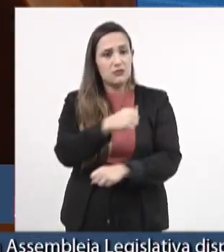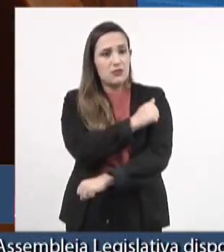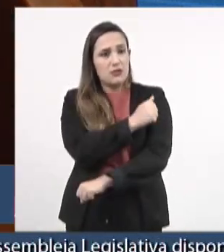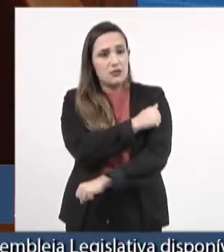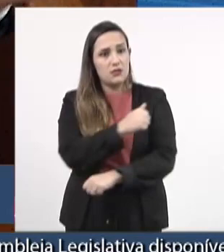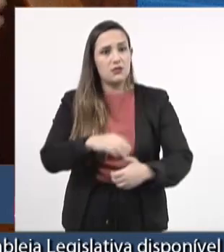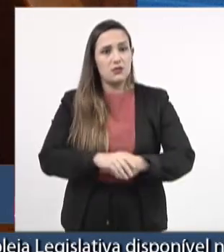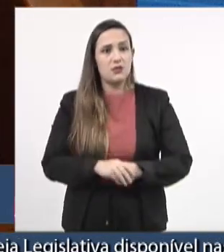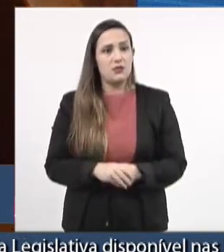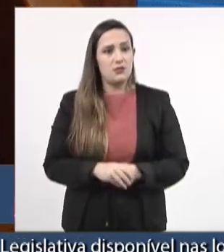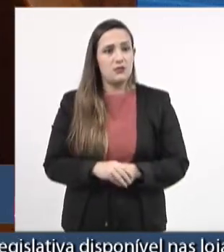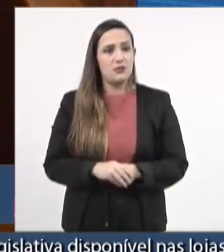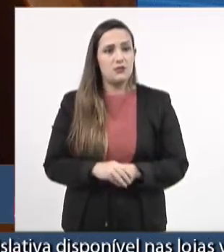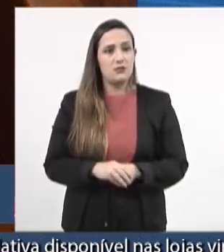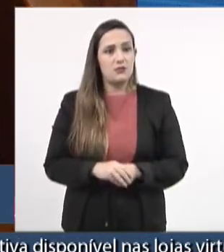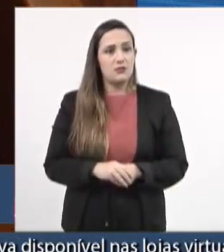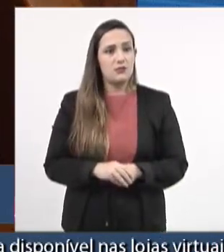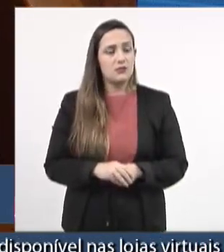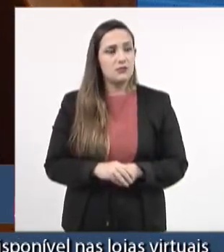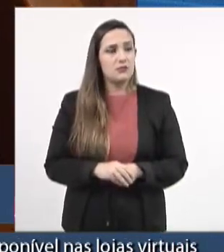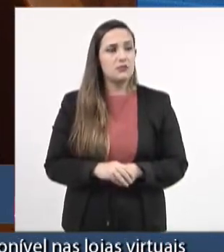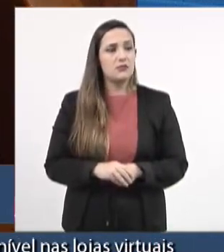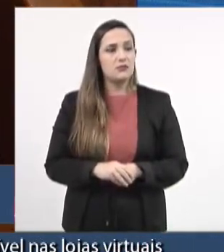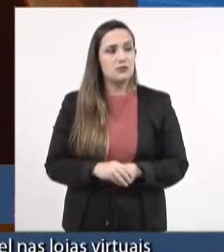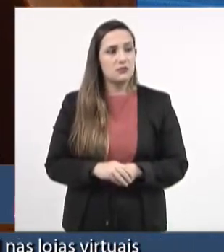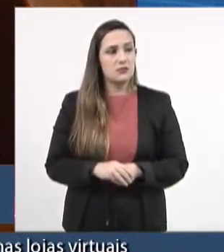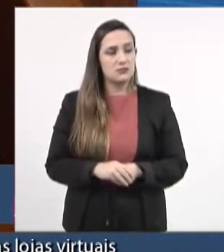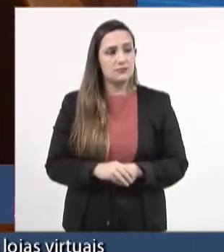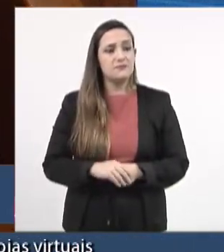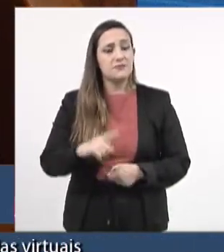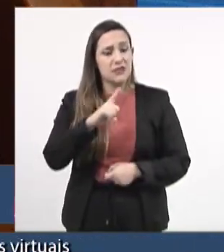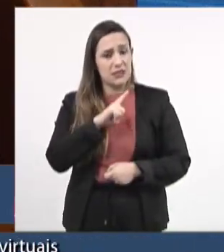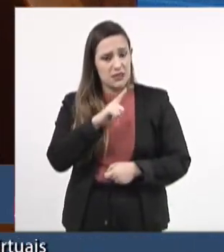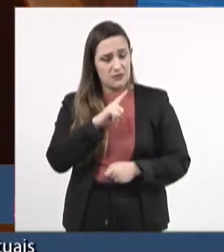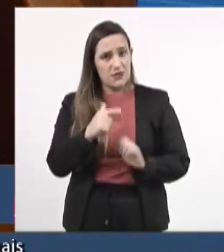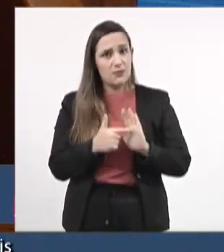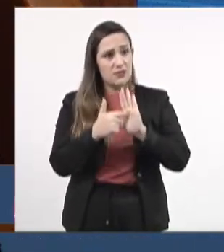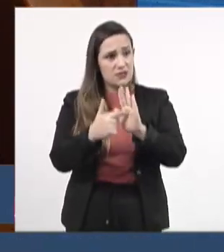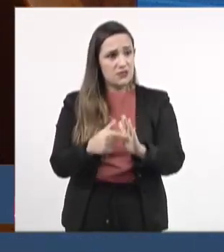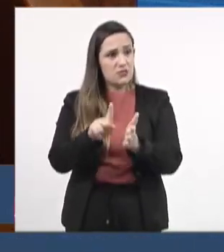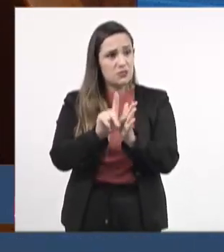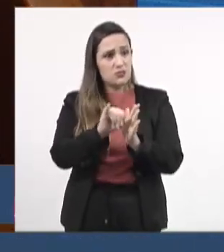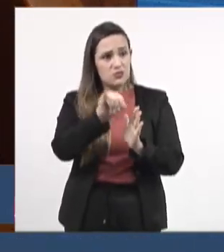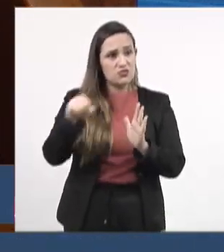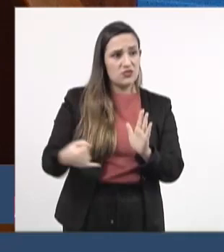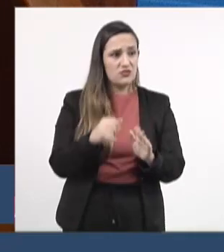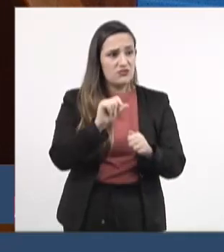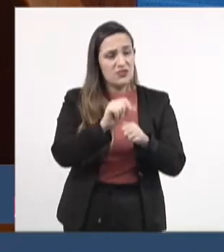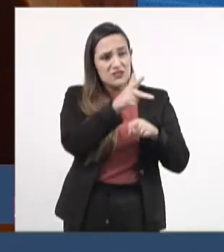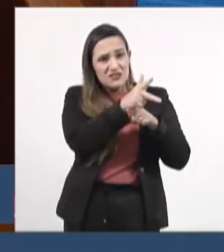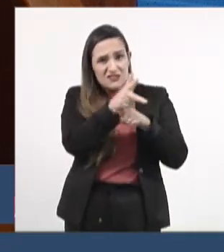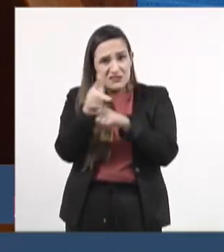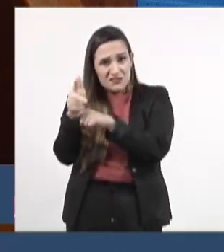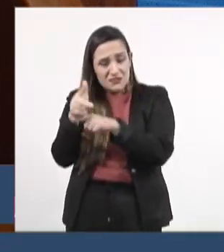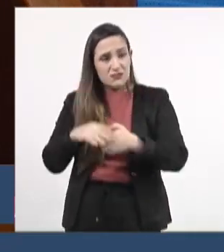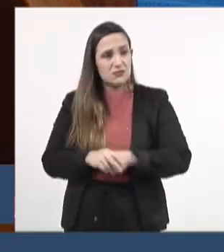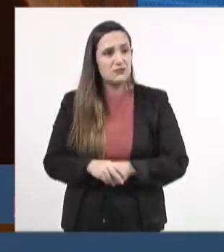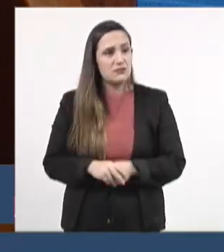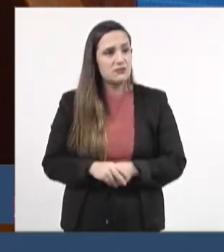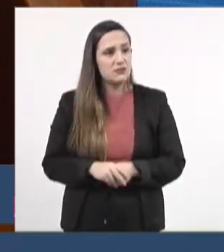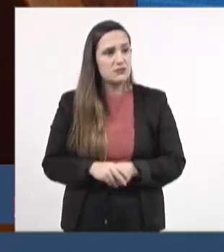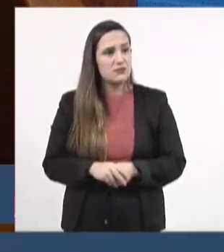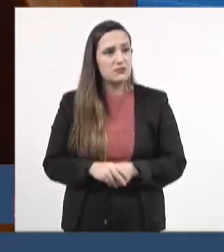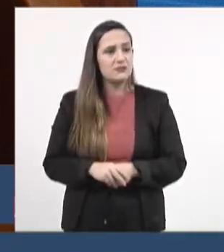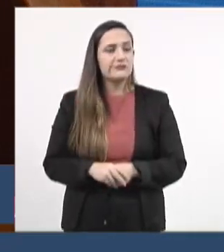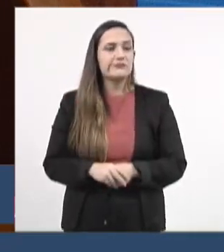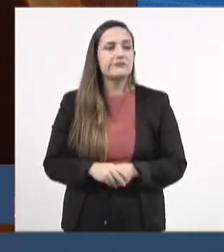uma apresentação de um projeto na quadra de esportes, filmaram e tentaram, de